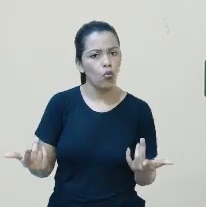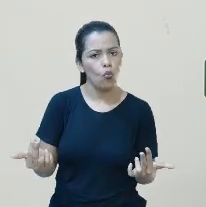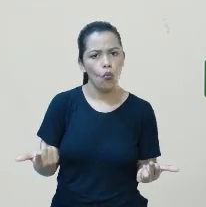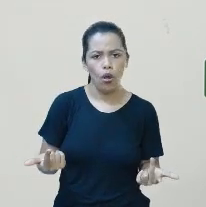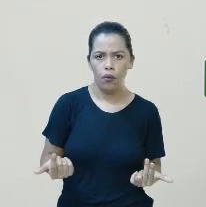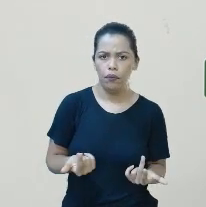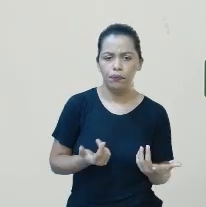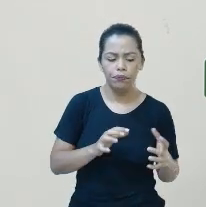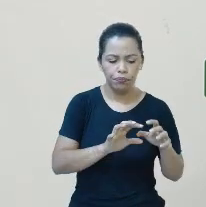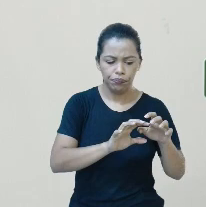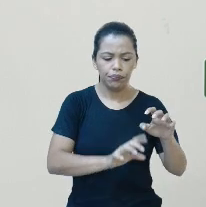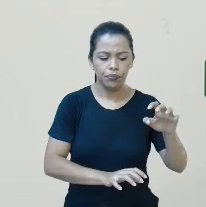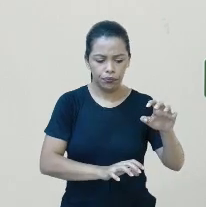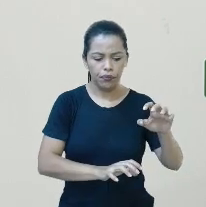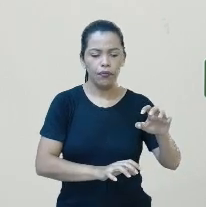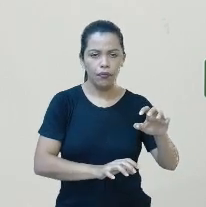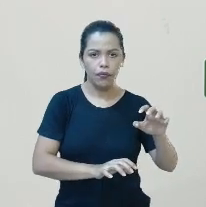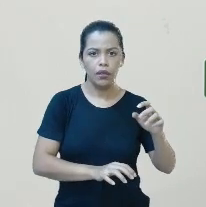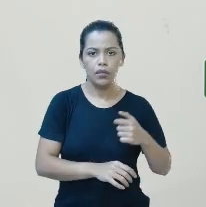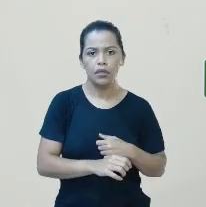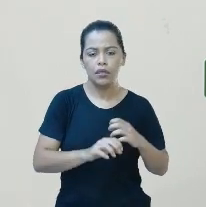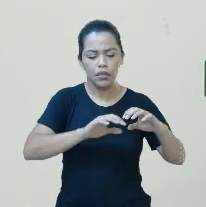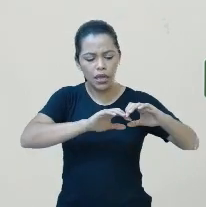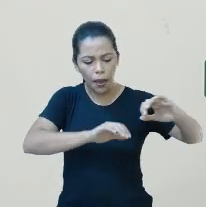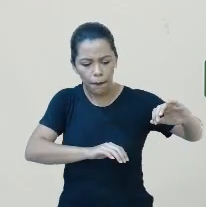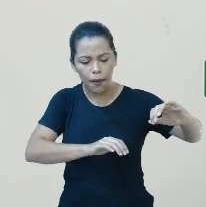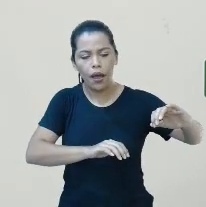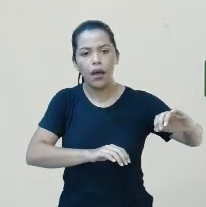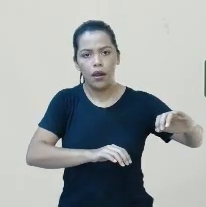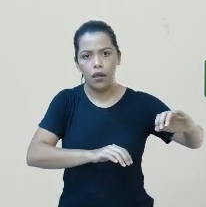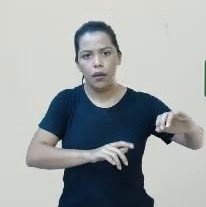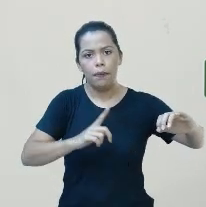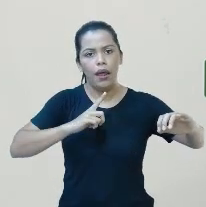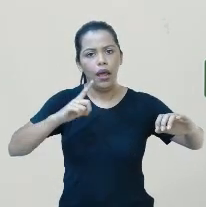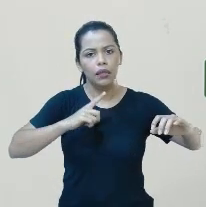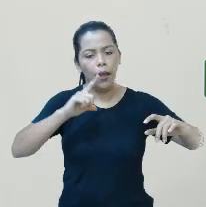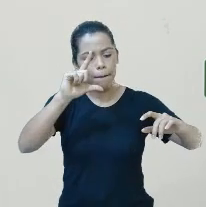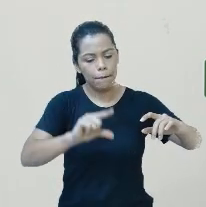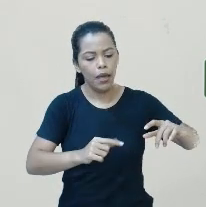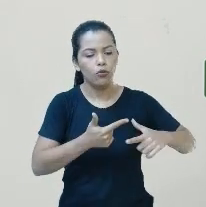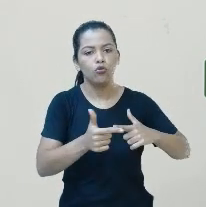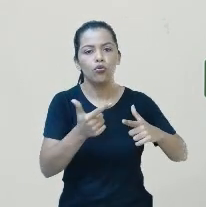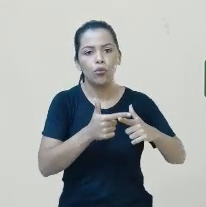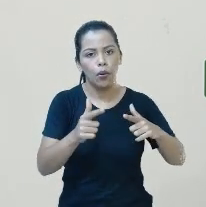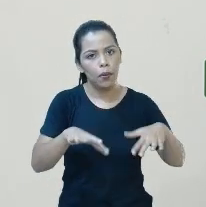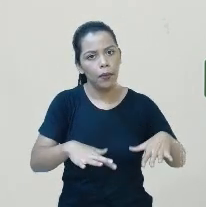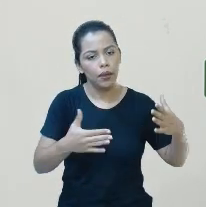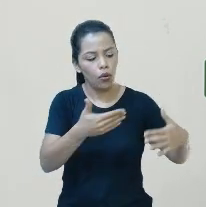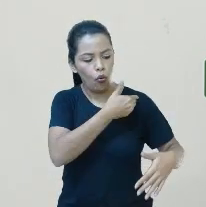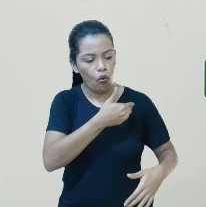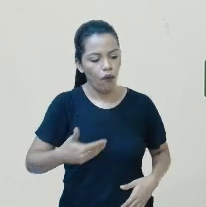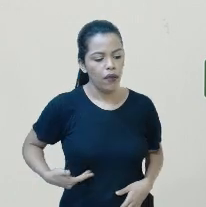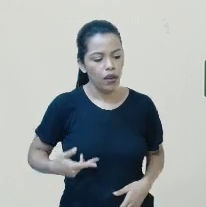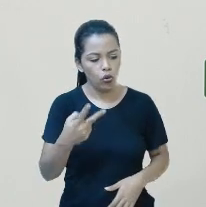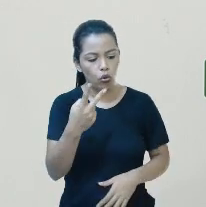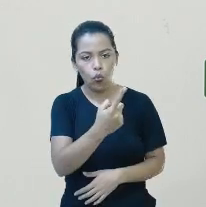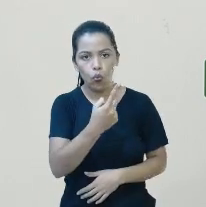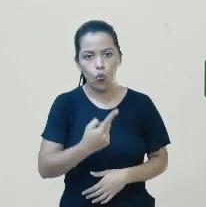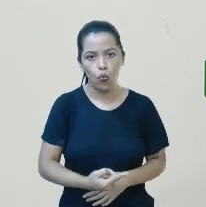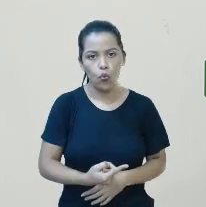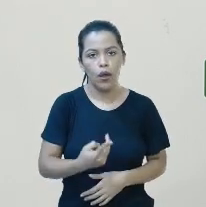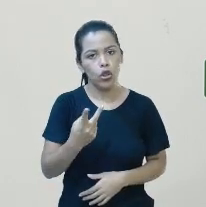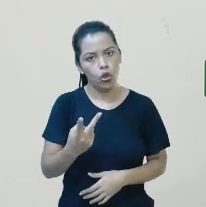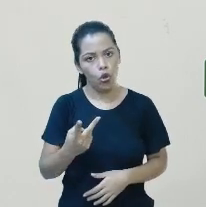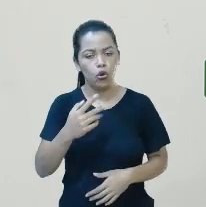Mato Grosso. E com esse objetivo mesmo, dividir os problemas para duas pessoas, seriam dois governadores diferentes, né? Então vai ficar